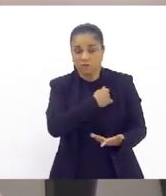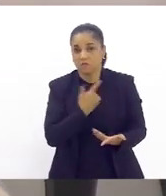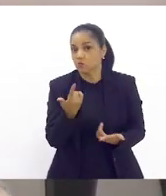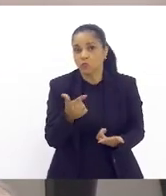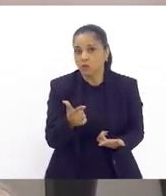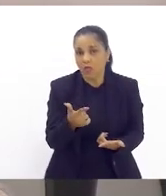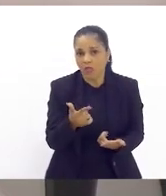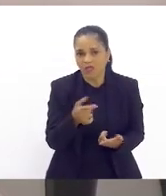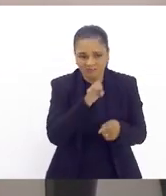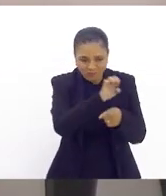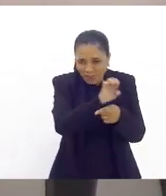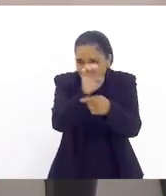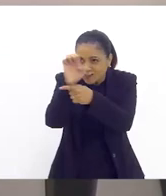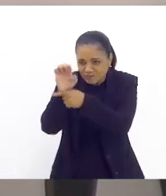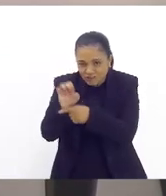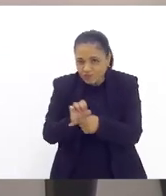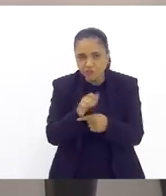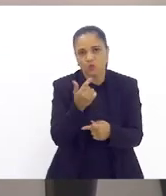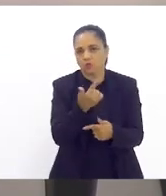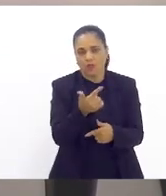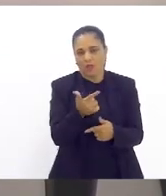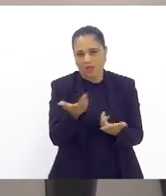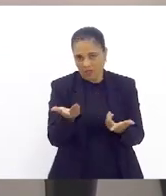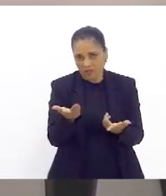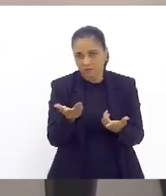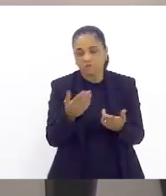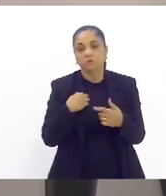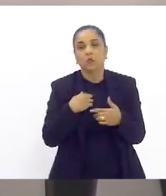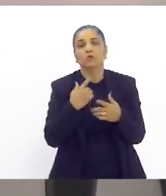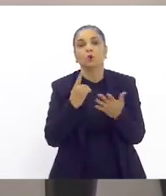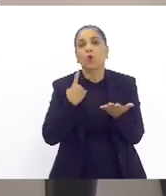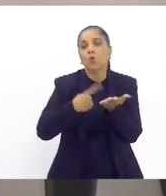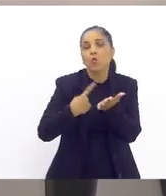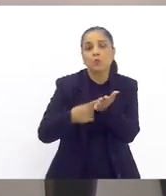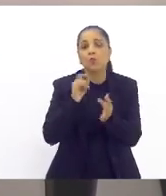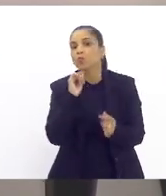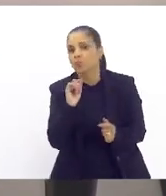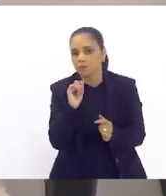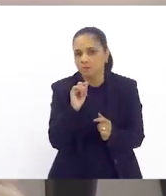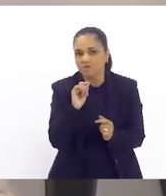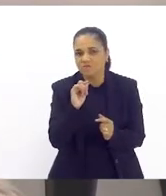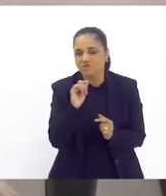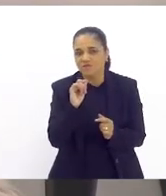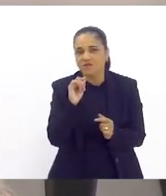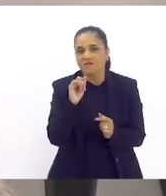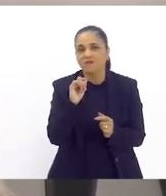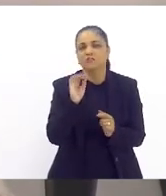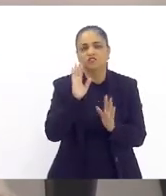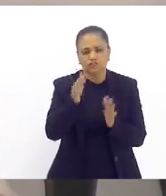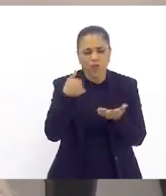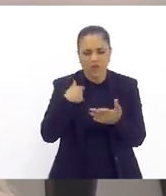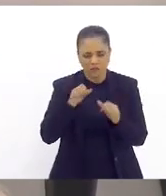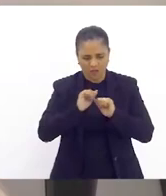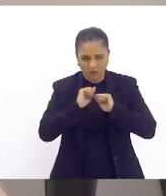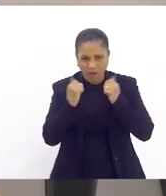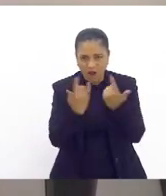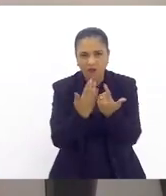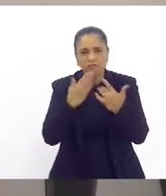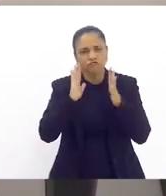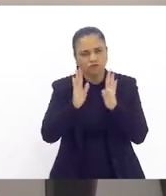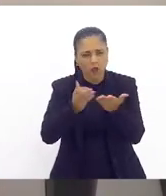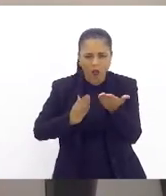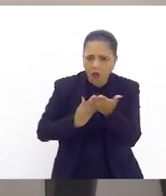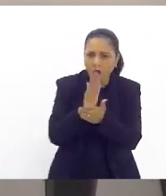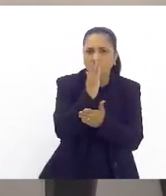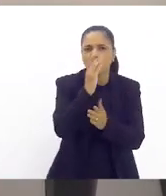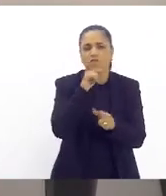do estado do estado é impossível então o que que a gente estabeleceu que foi a prioridade que já está provado na casa já está no governo